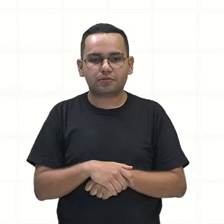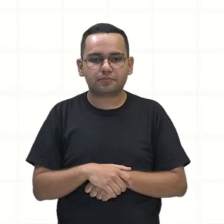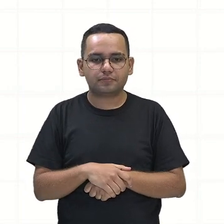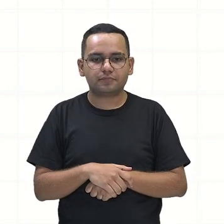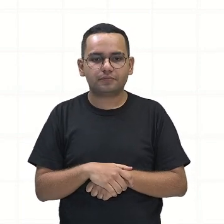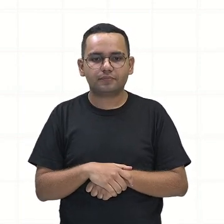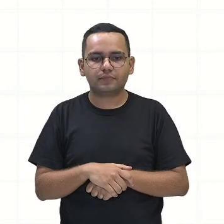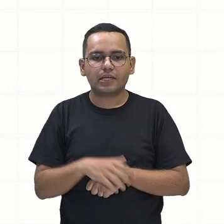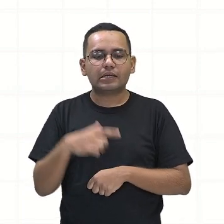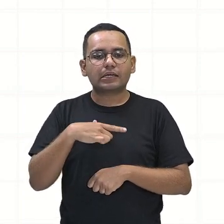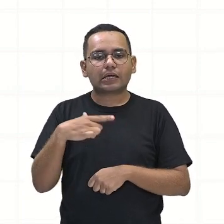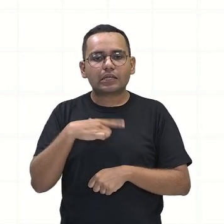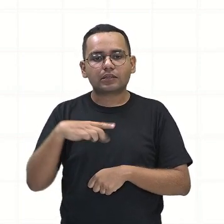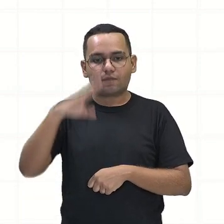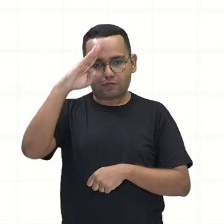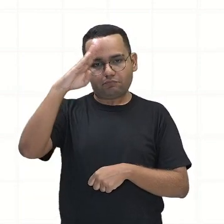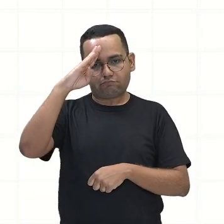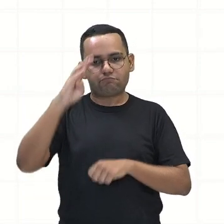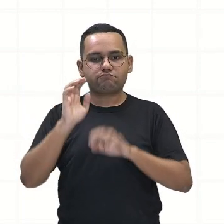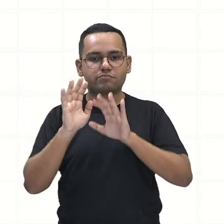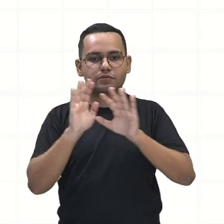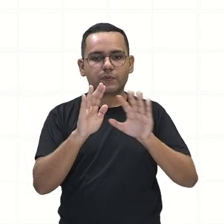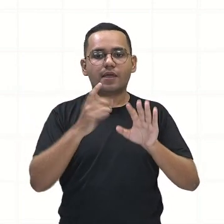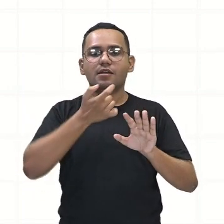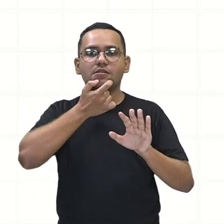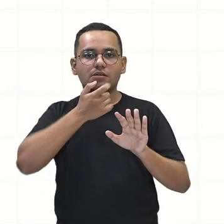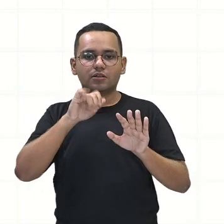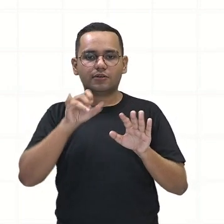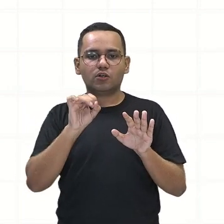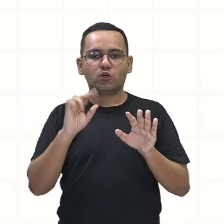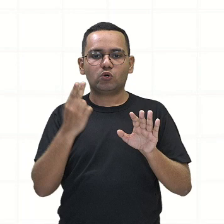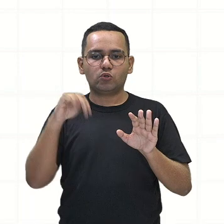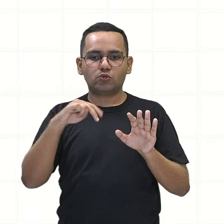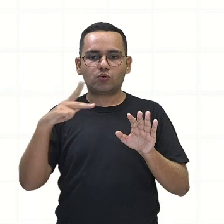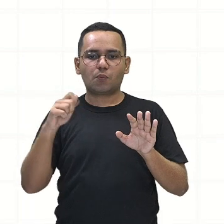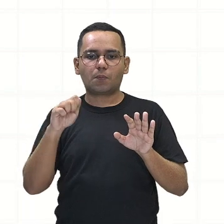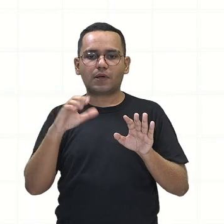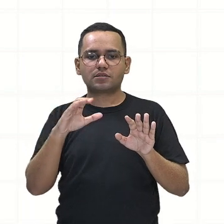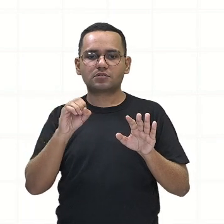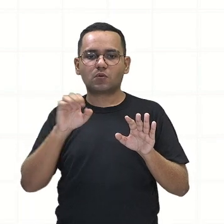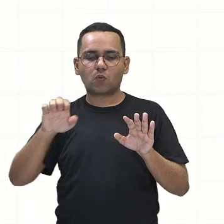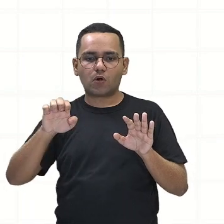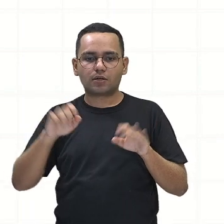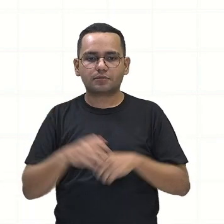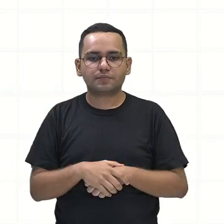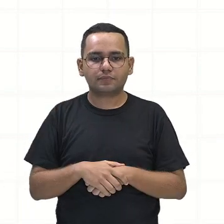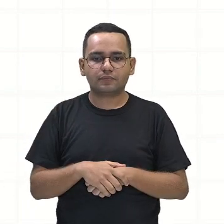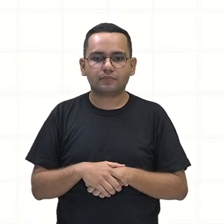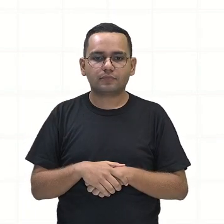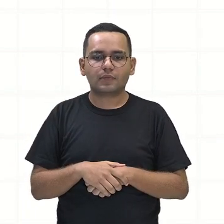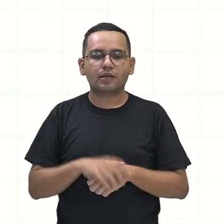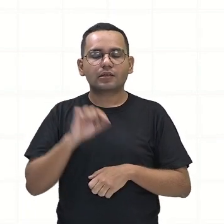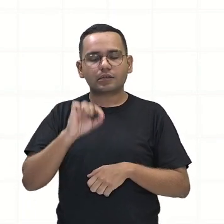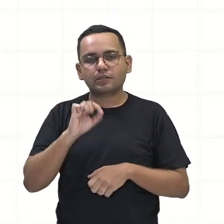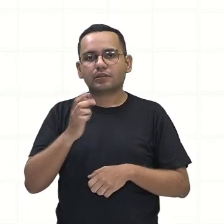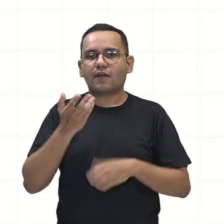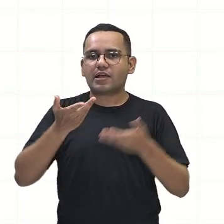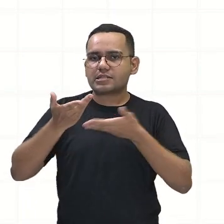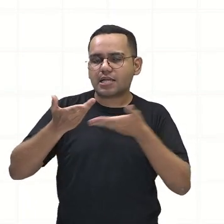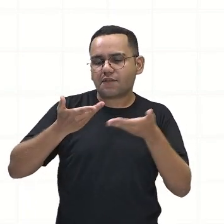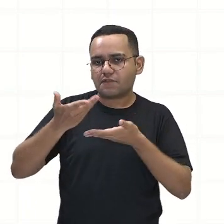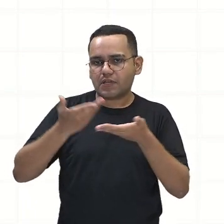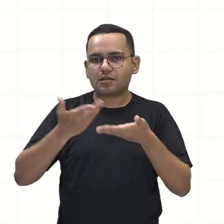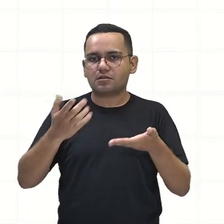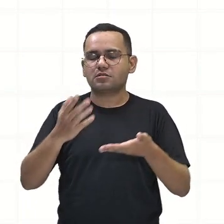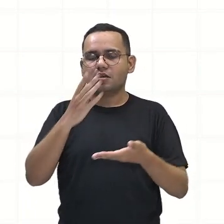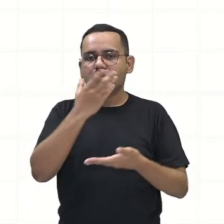almirante inglês John Pascoe Grenfell, que estava a serviço de Dom Pedro I. Então, observem